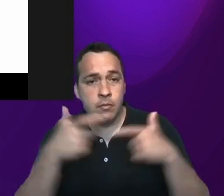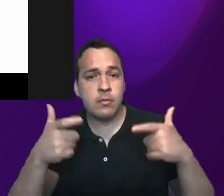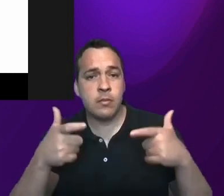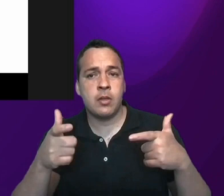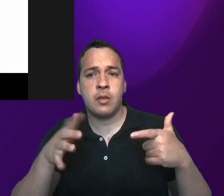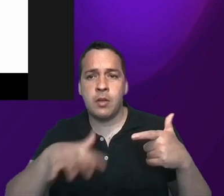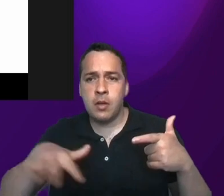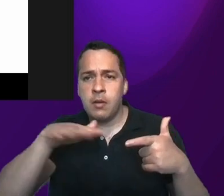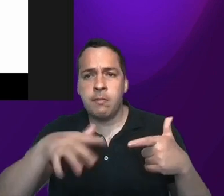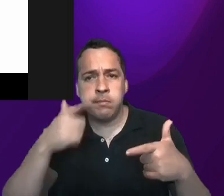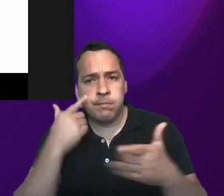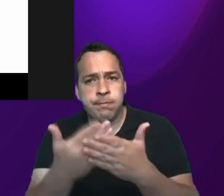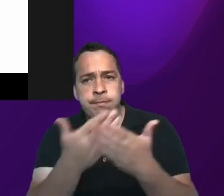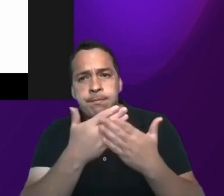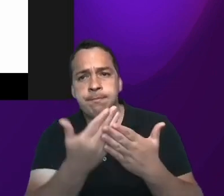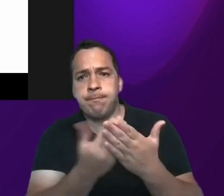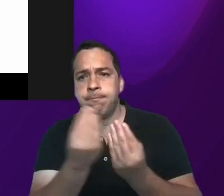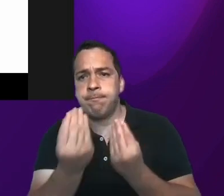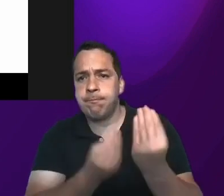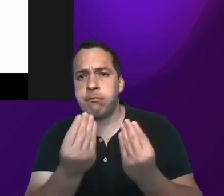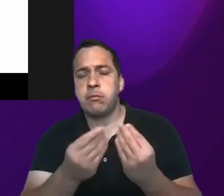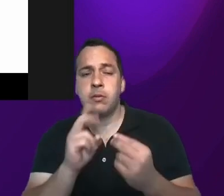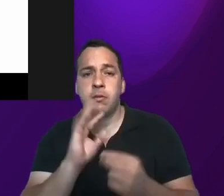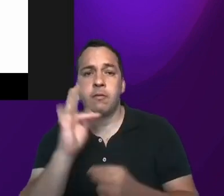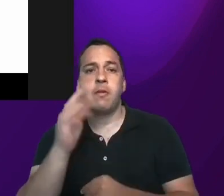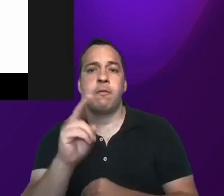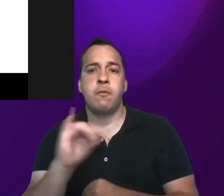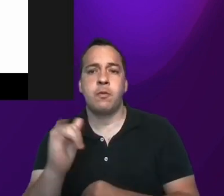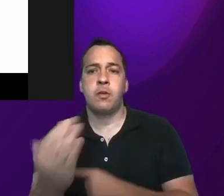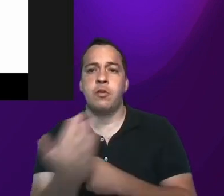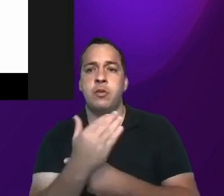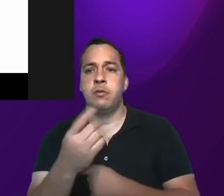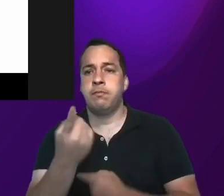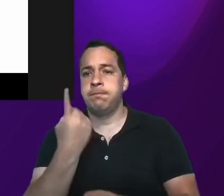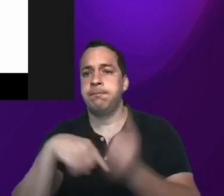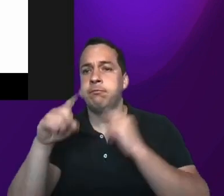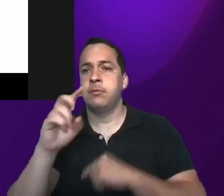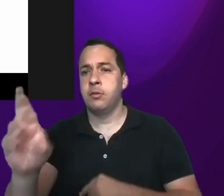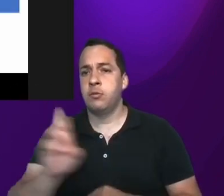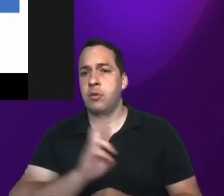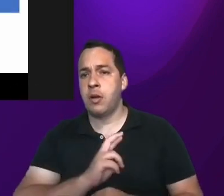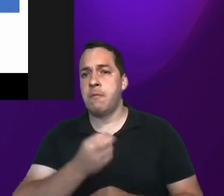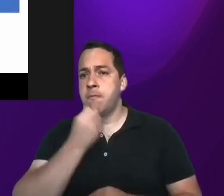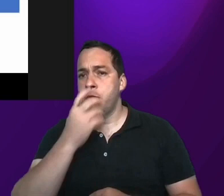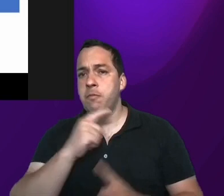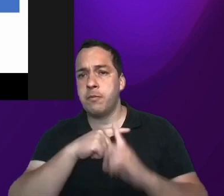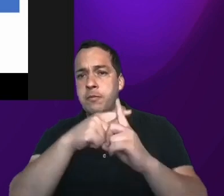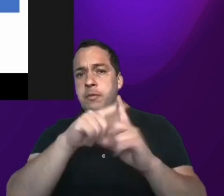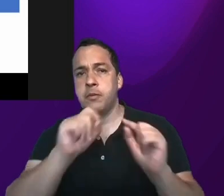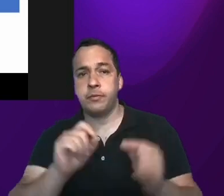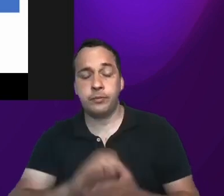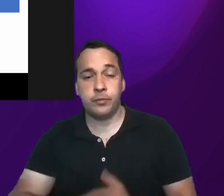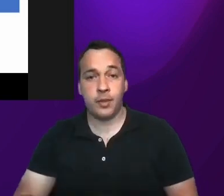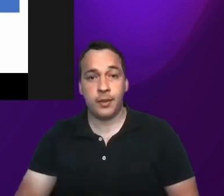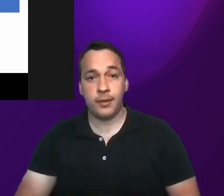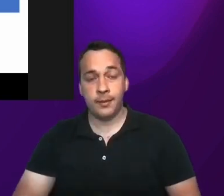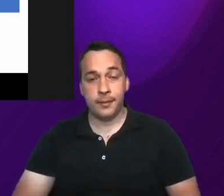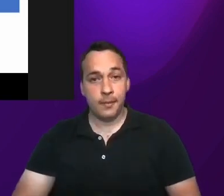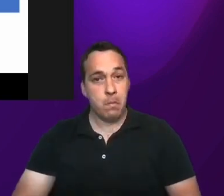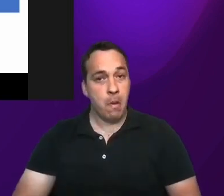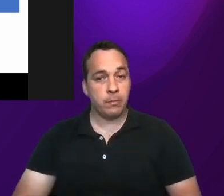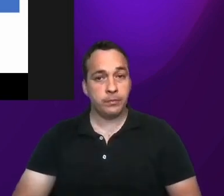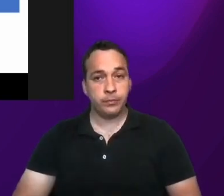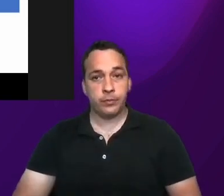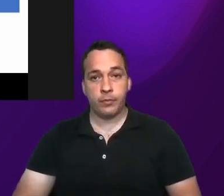e vai trazer resultados para a gente em breve. Mas voltando, né, para a questão